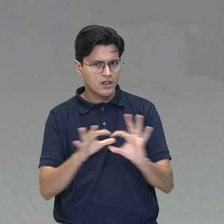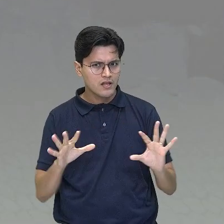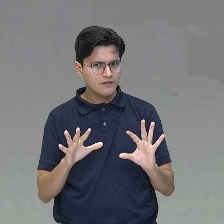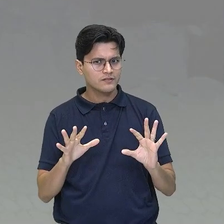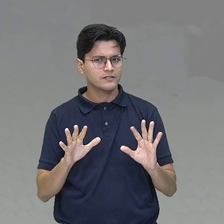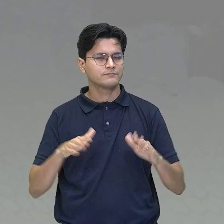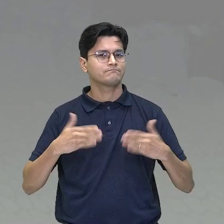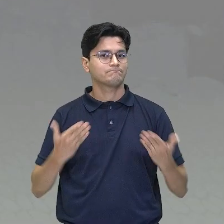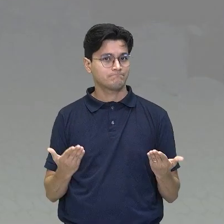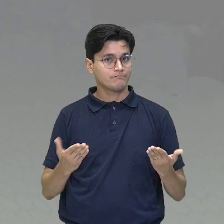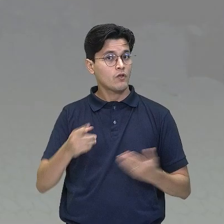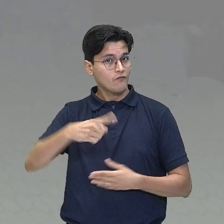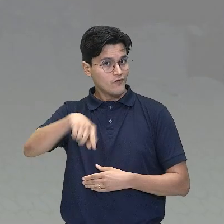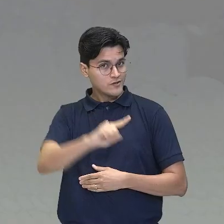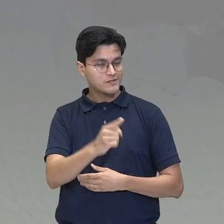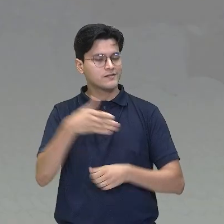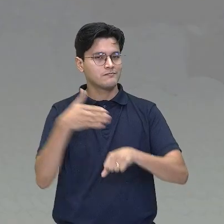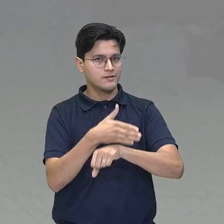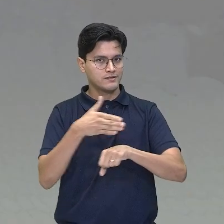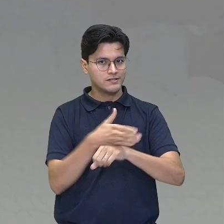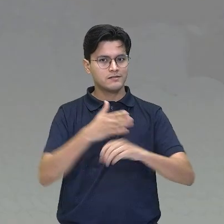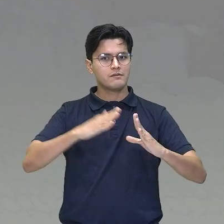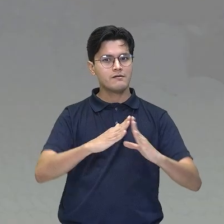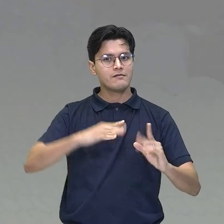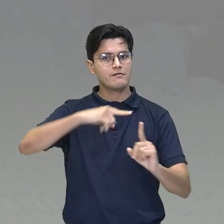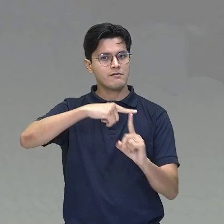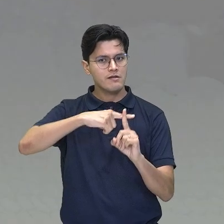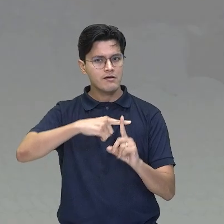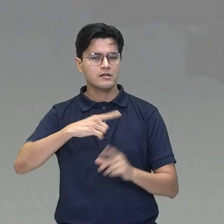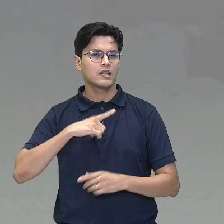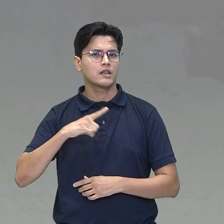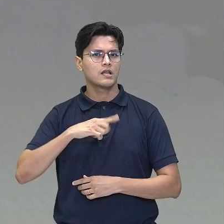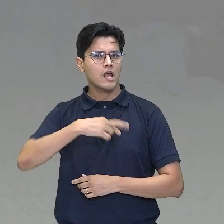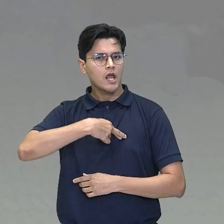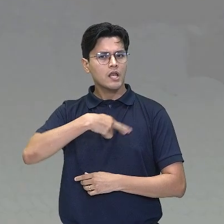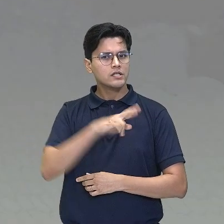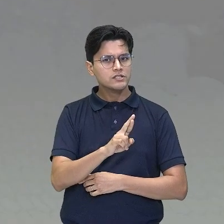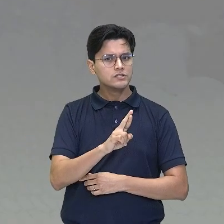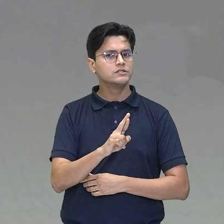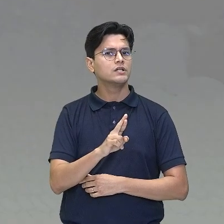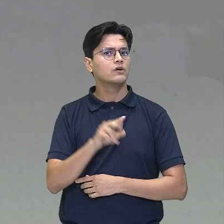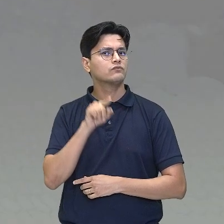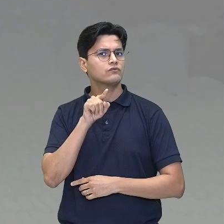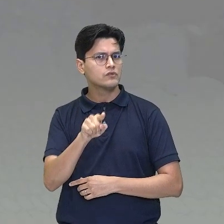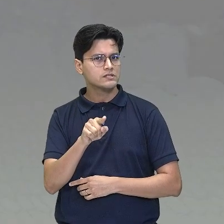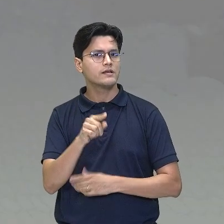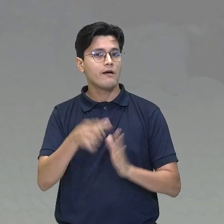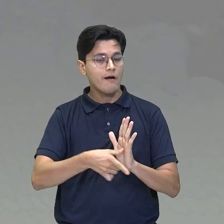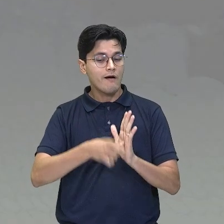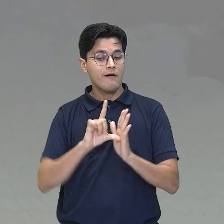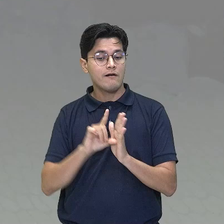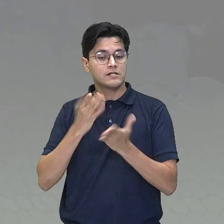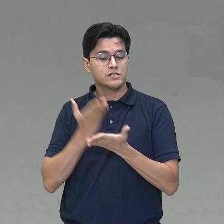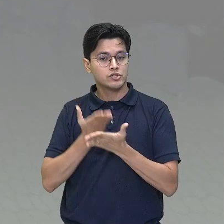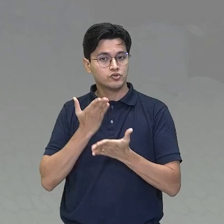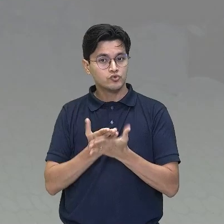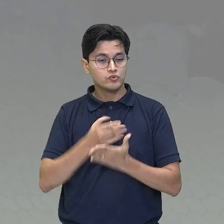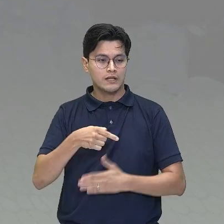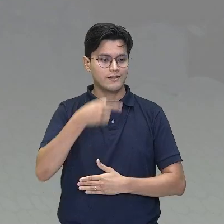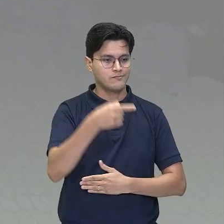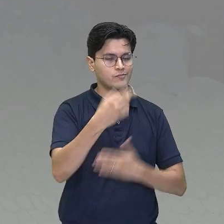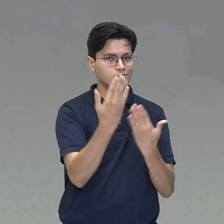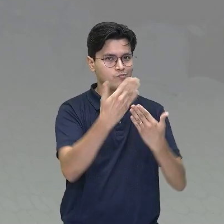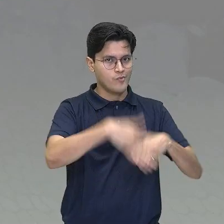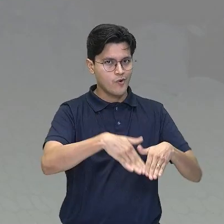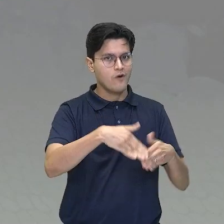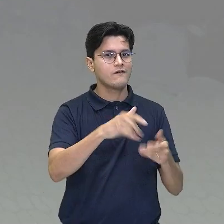prova, ou você vai ali e tenta pescar a resposta do outro colega? Isso é uma questão ética para a idade